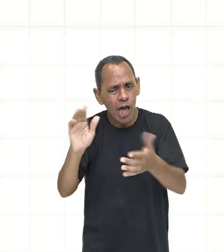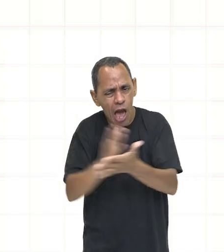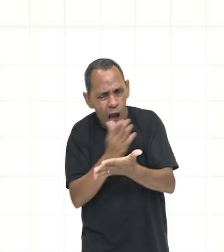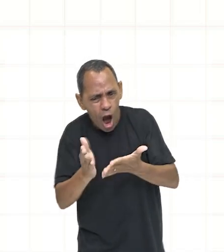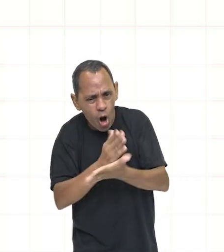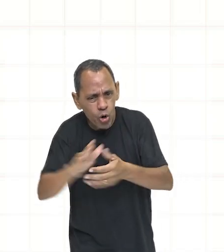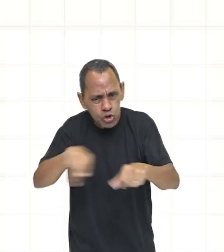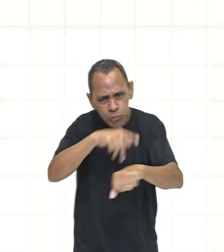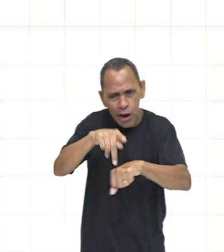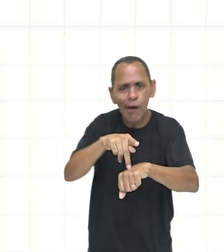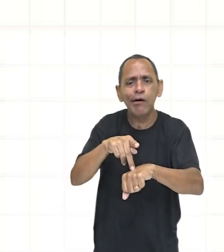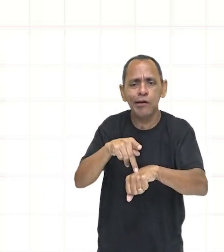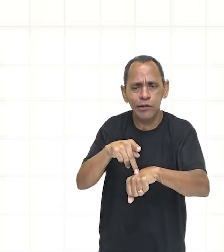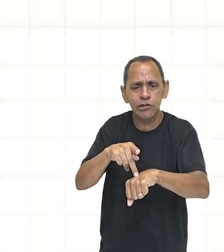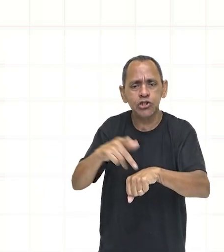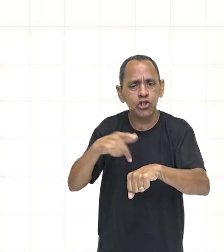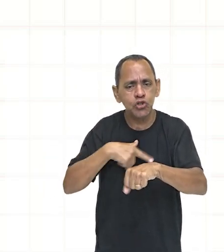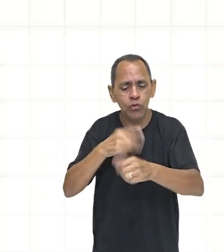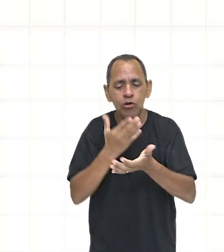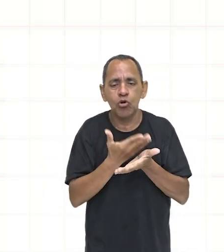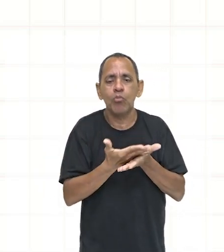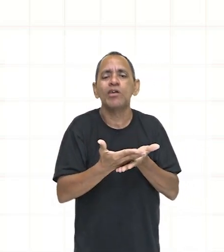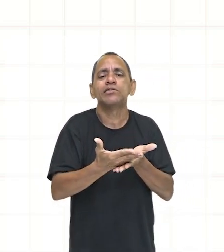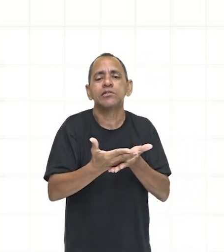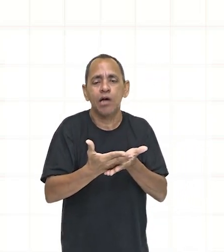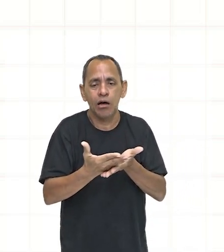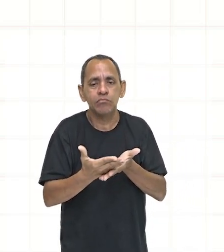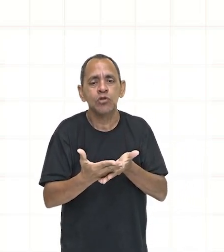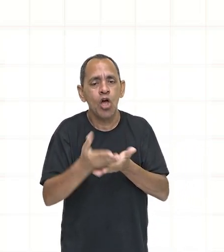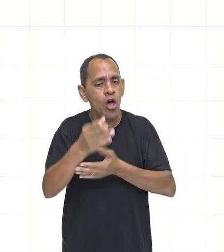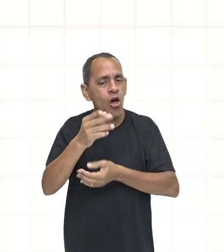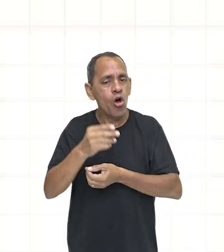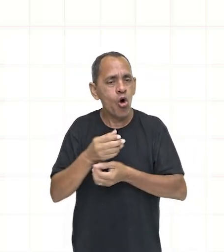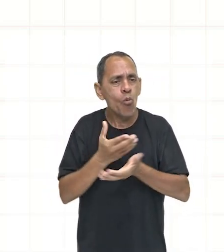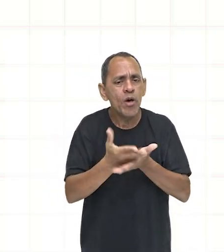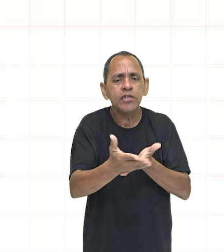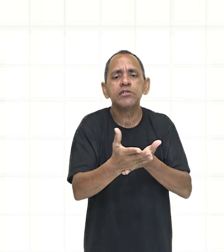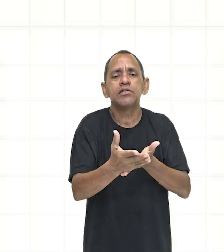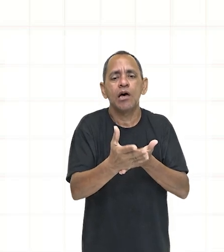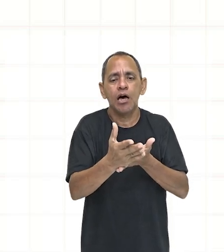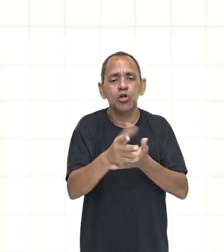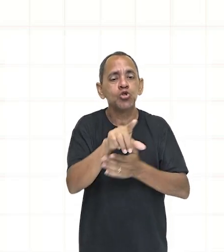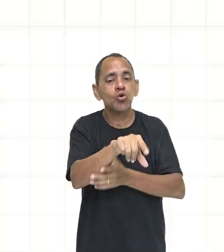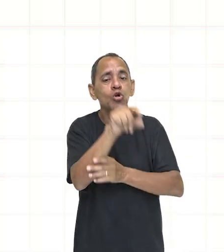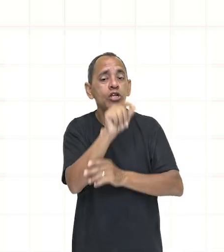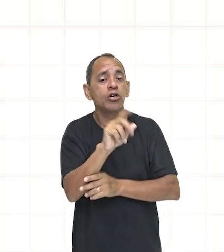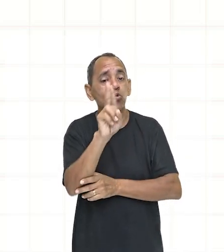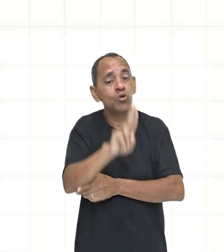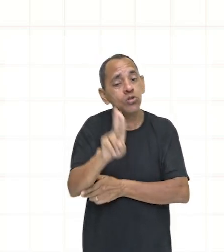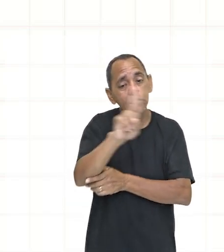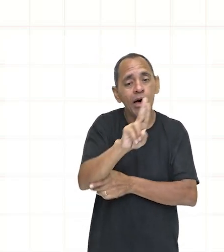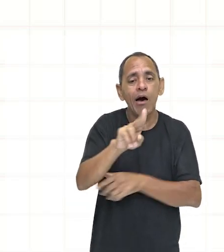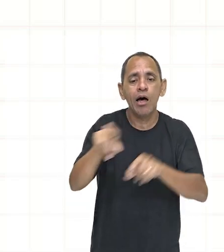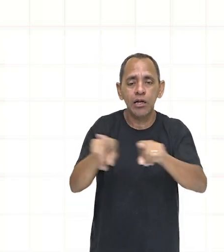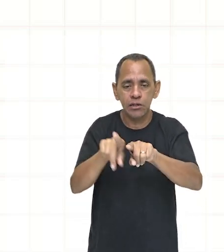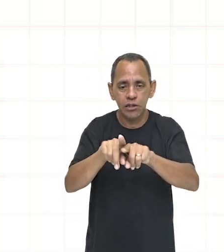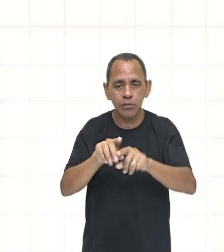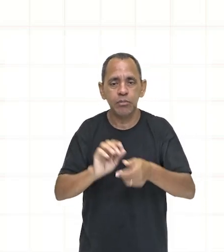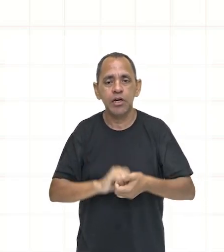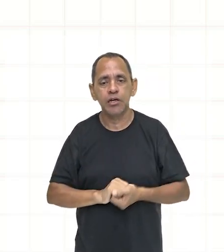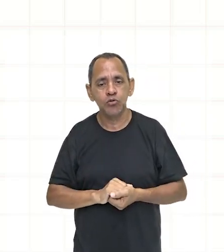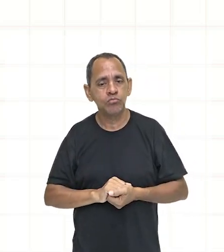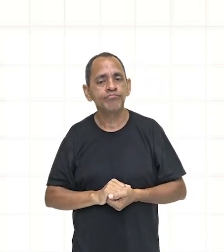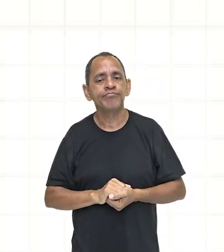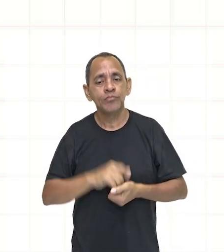que acabaram realmente no início adotando, né, como a Bélgica também Luxemburgo,